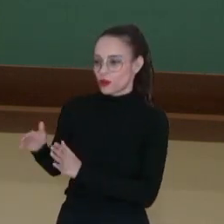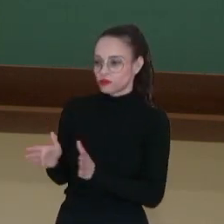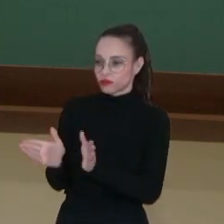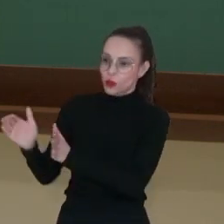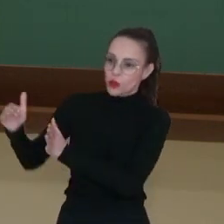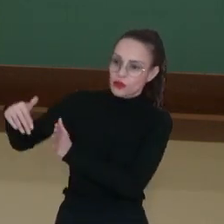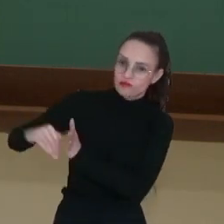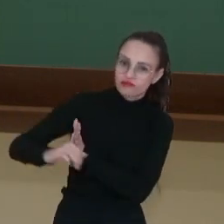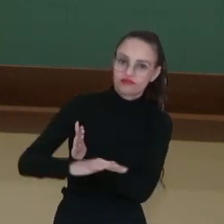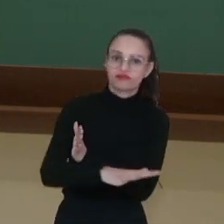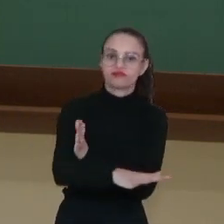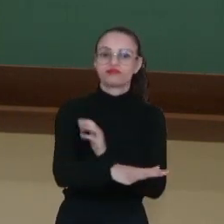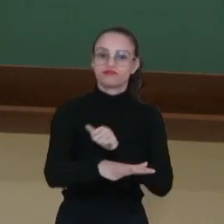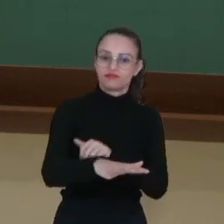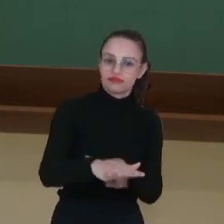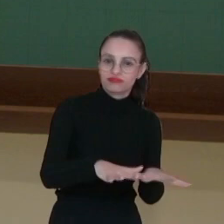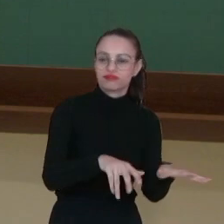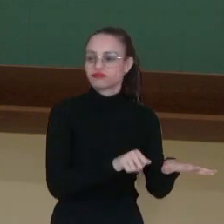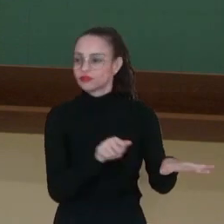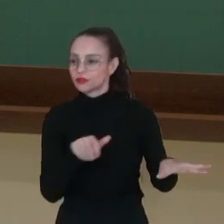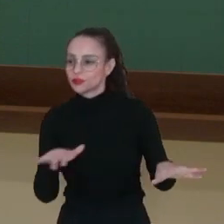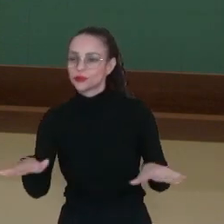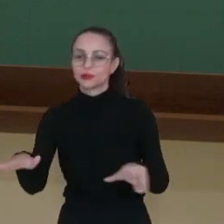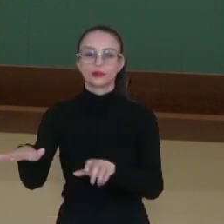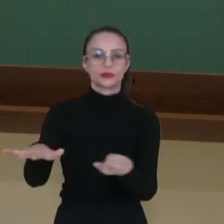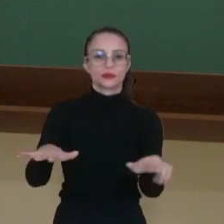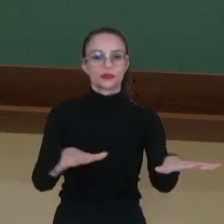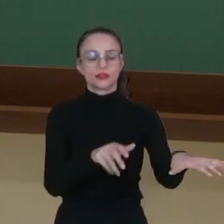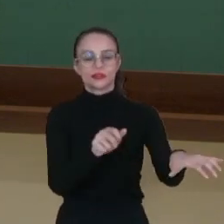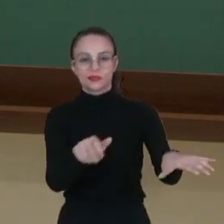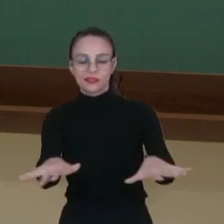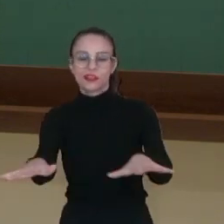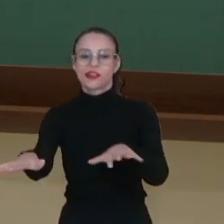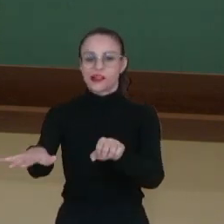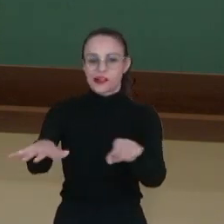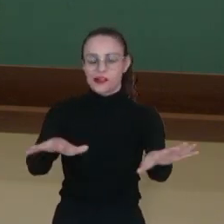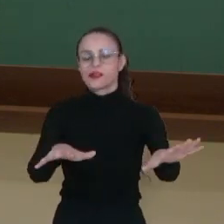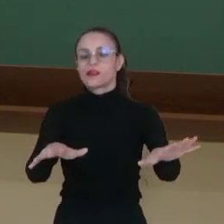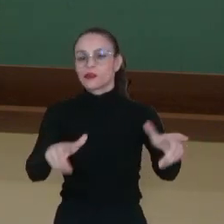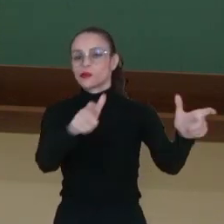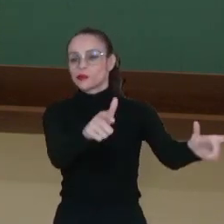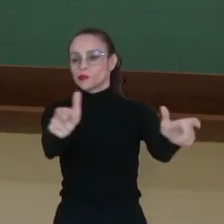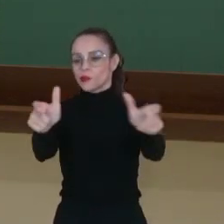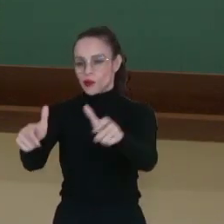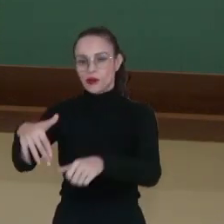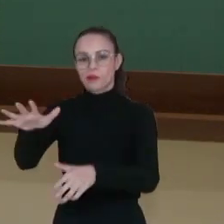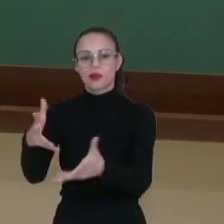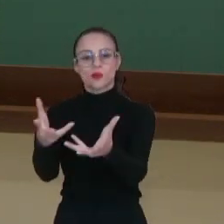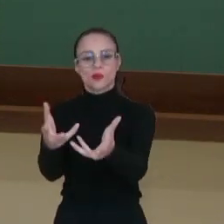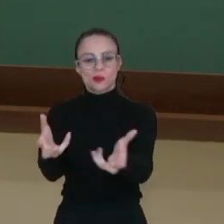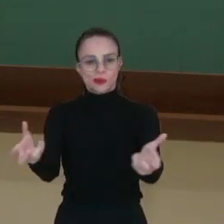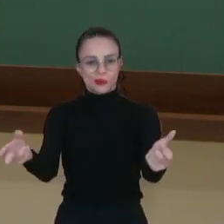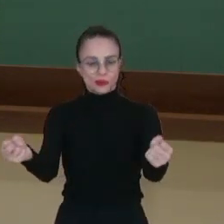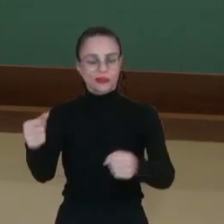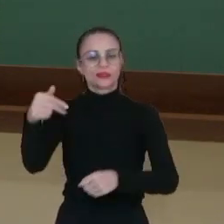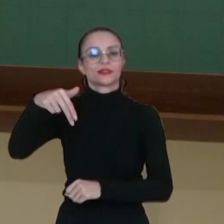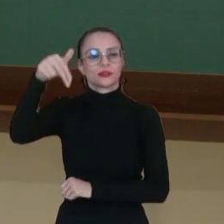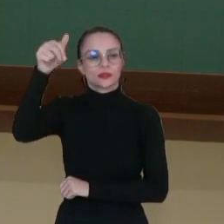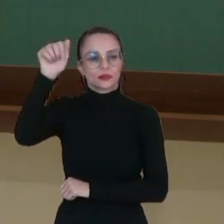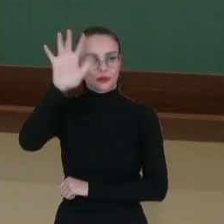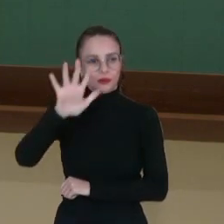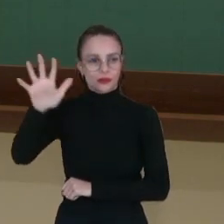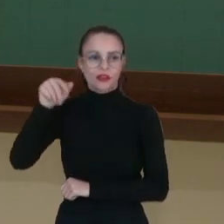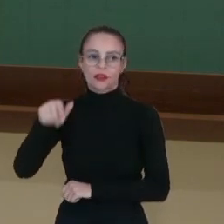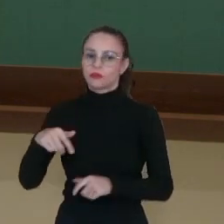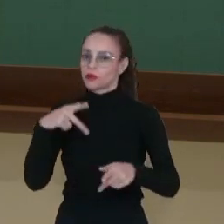do rio para correr por esses canais e chegar nas regiões ali mais secas do Nordeste, nas partes onde a